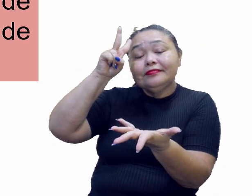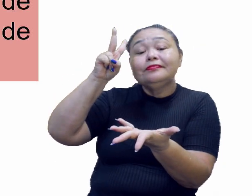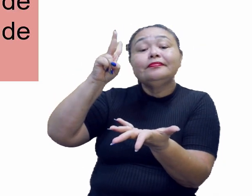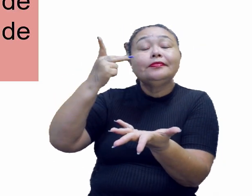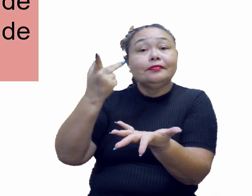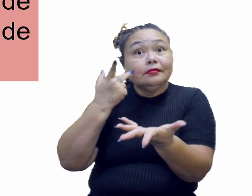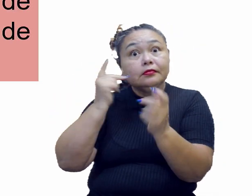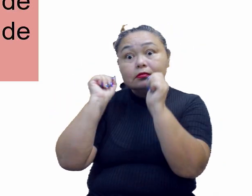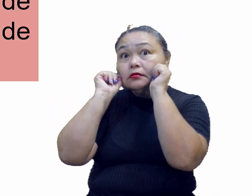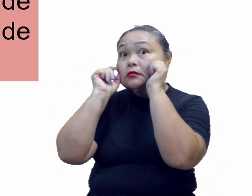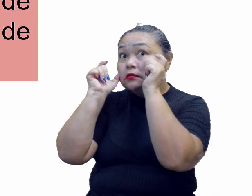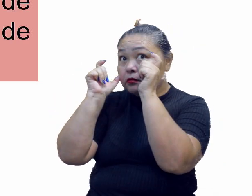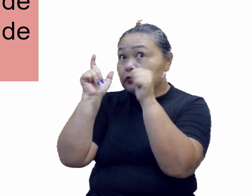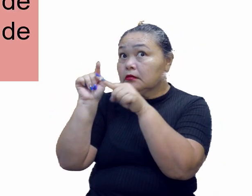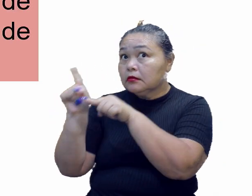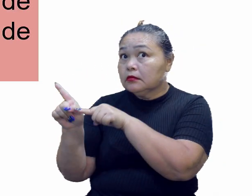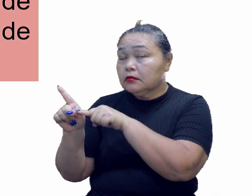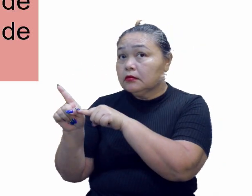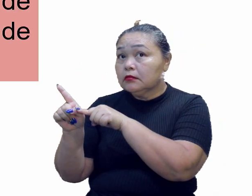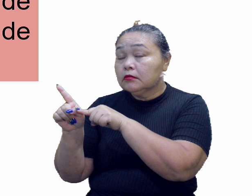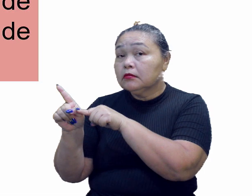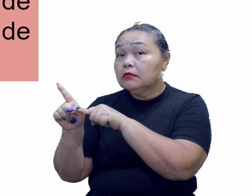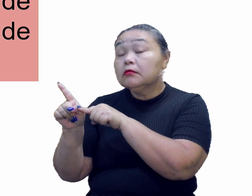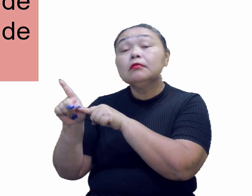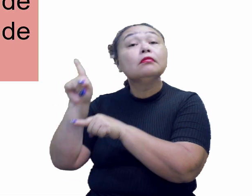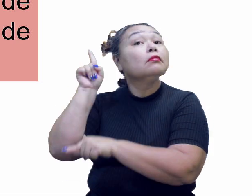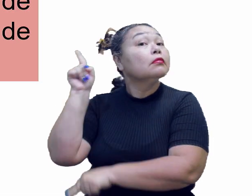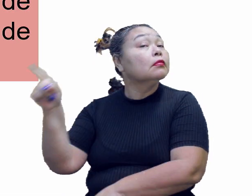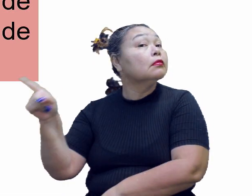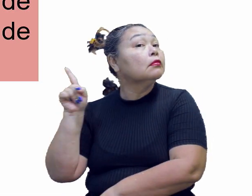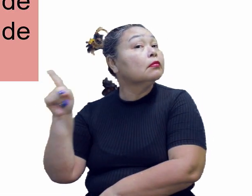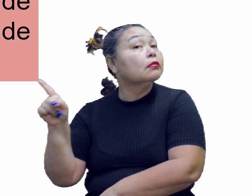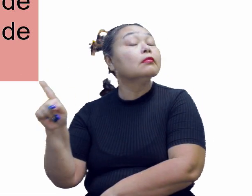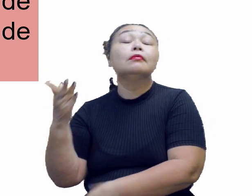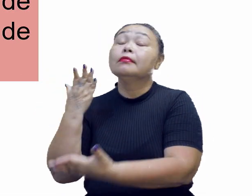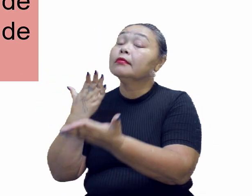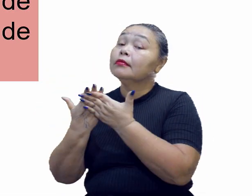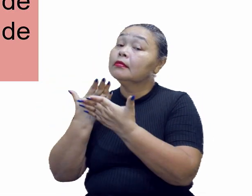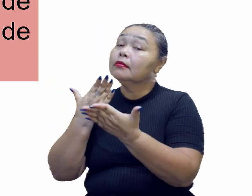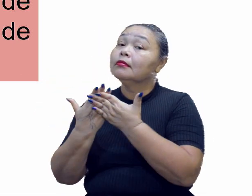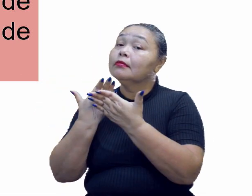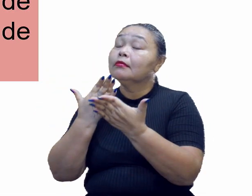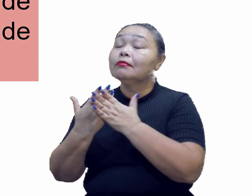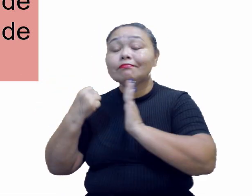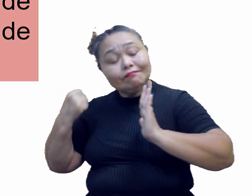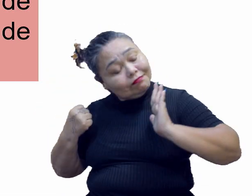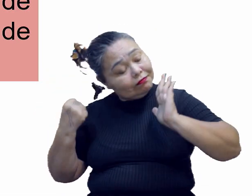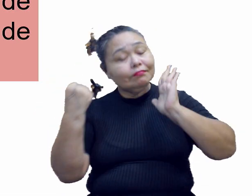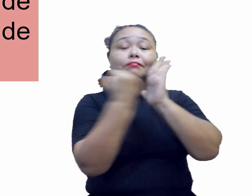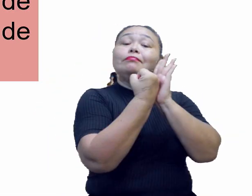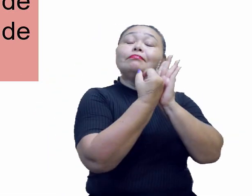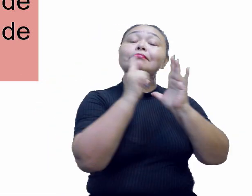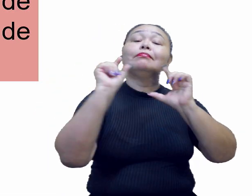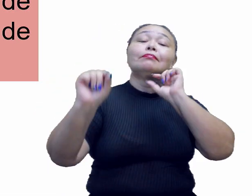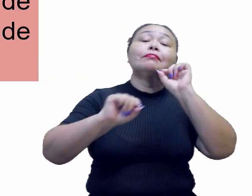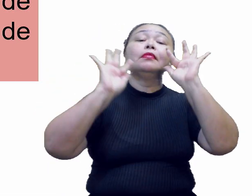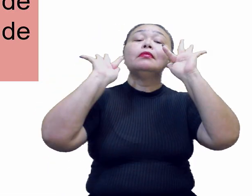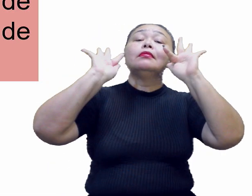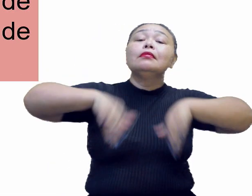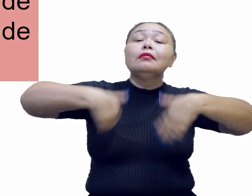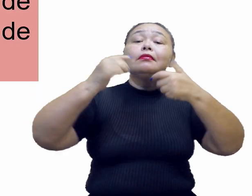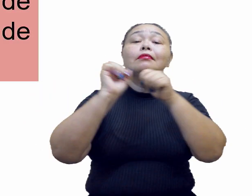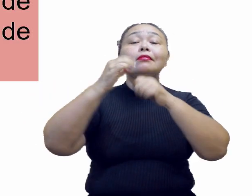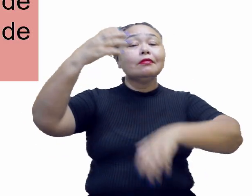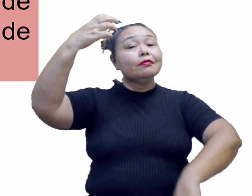Pessoal, aí eu chamo a atenção para vocês. Isso daqui que nós estamos estudando, ele marca, sabe o quê? O fim